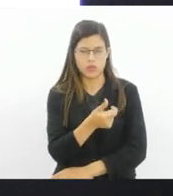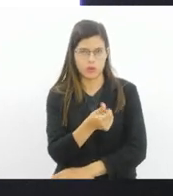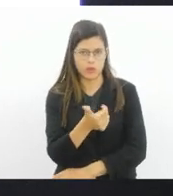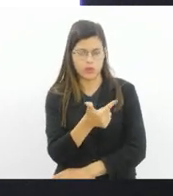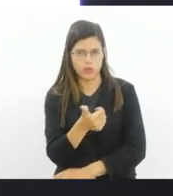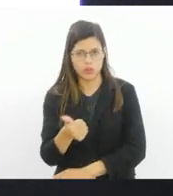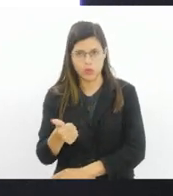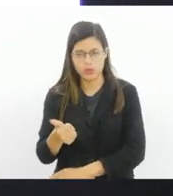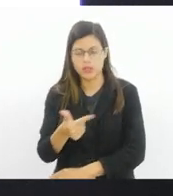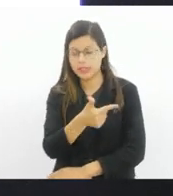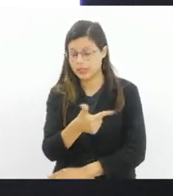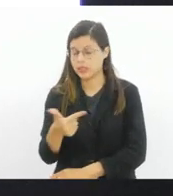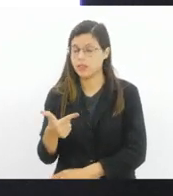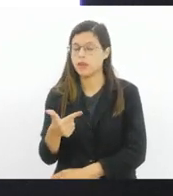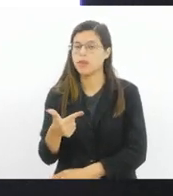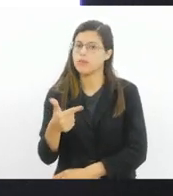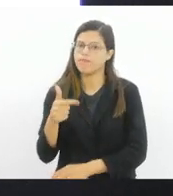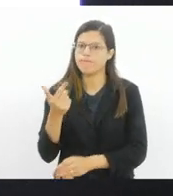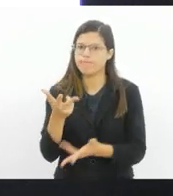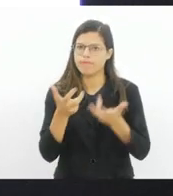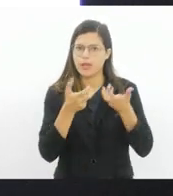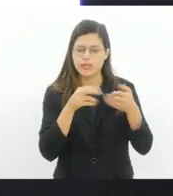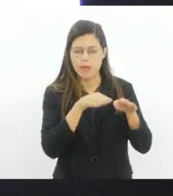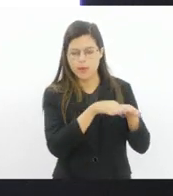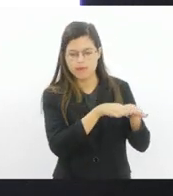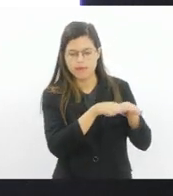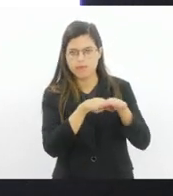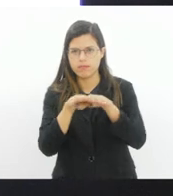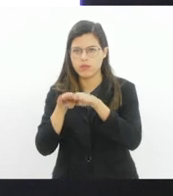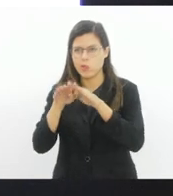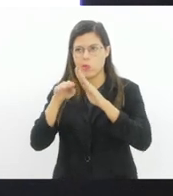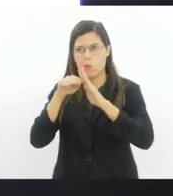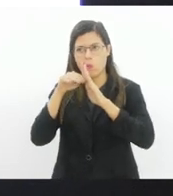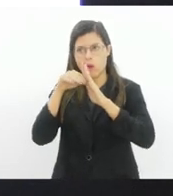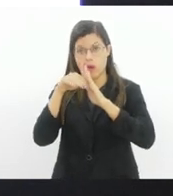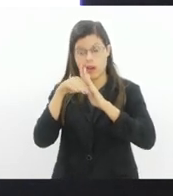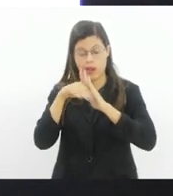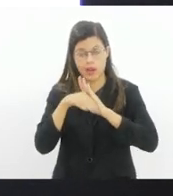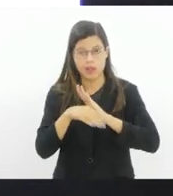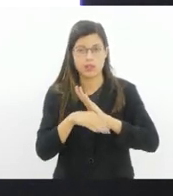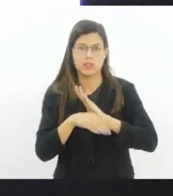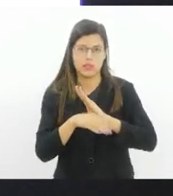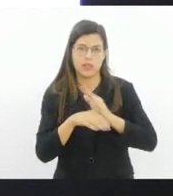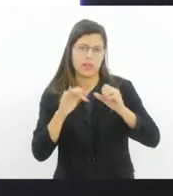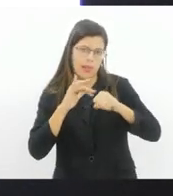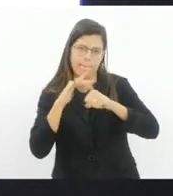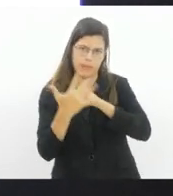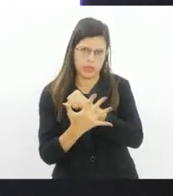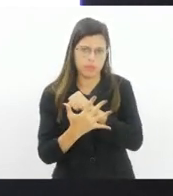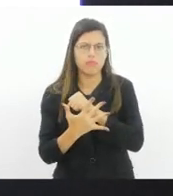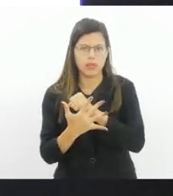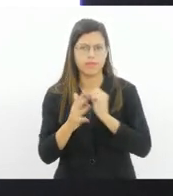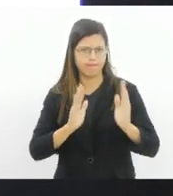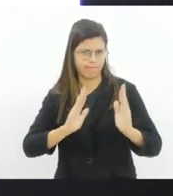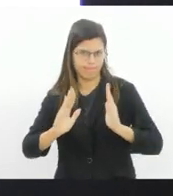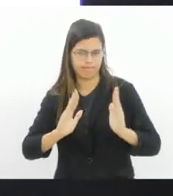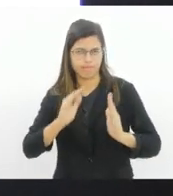tendência, né, um comportamento meio que padrão, com uma queda no período da pandemia, né? Lembrando